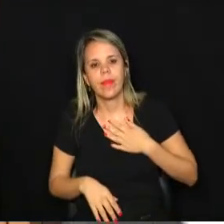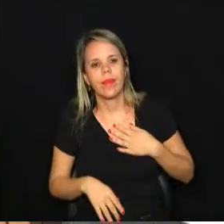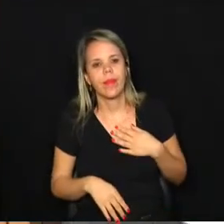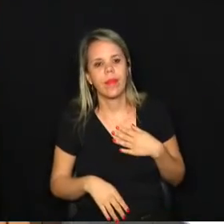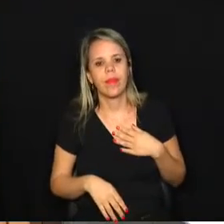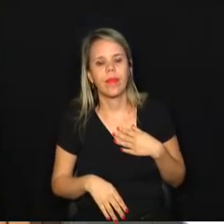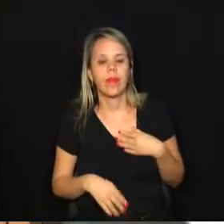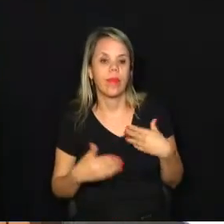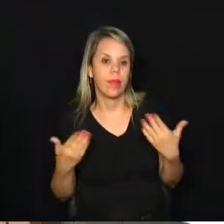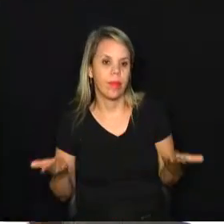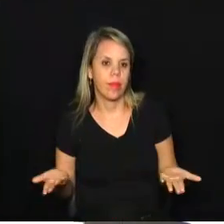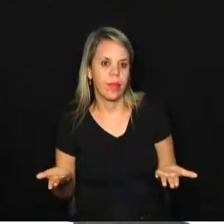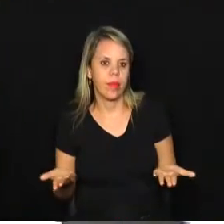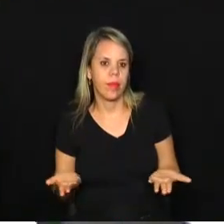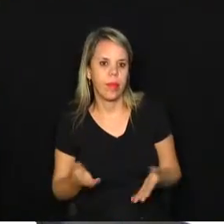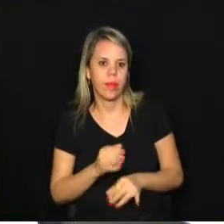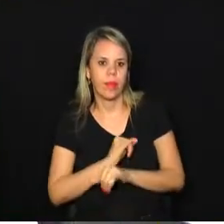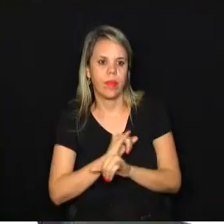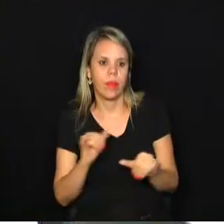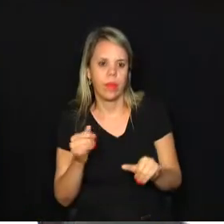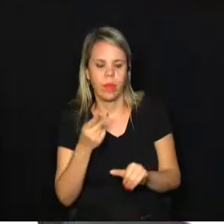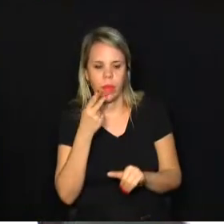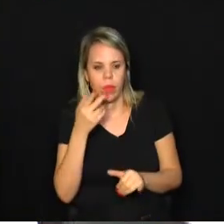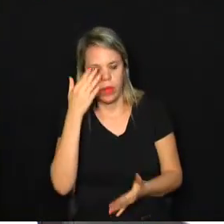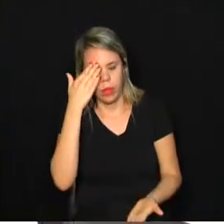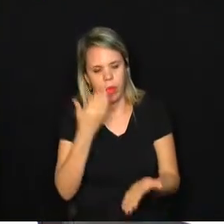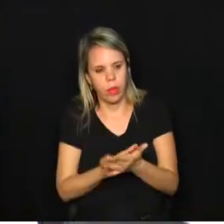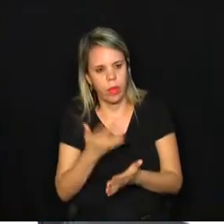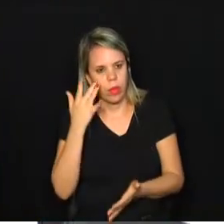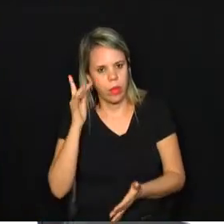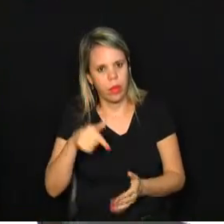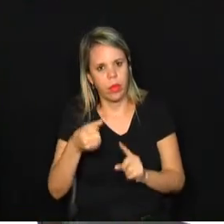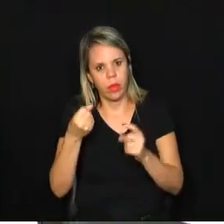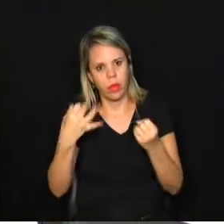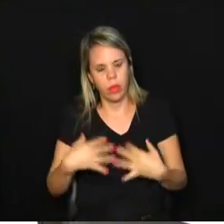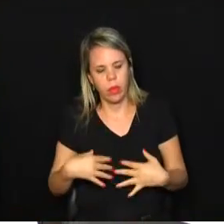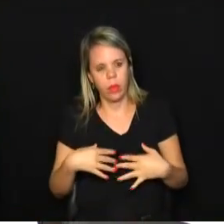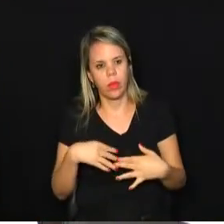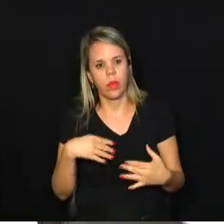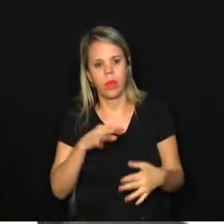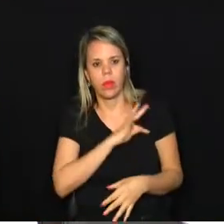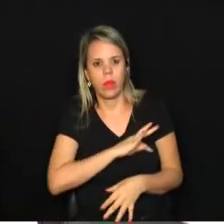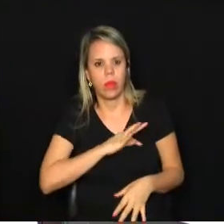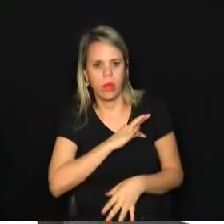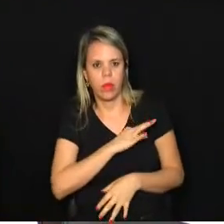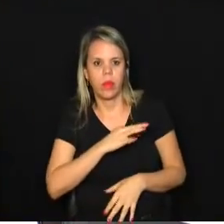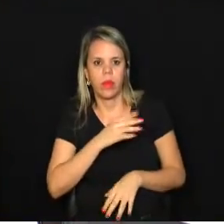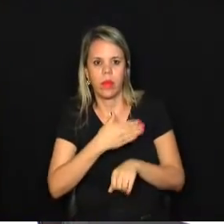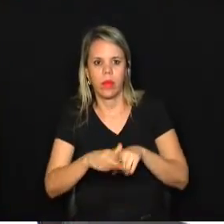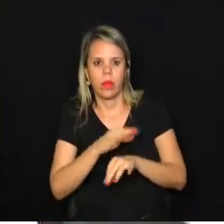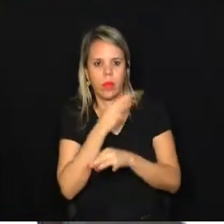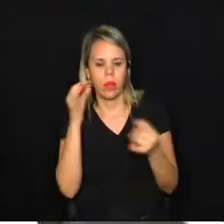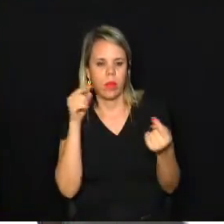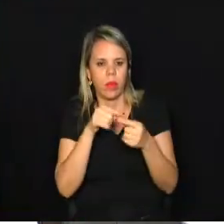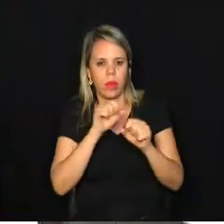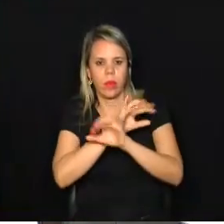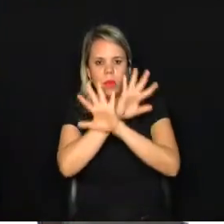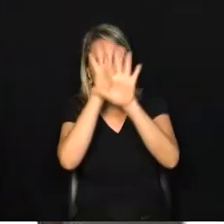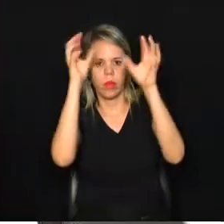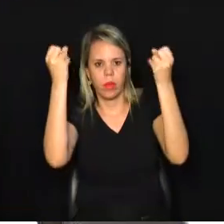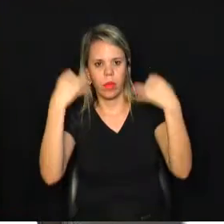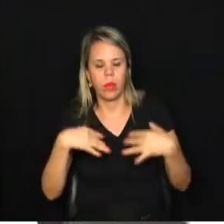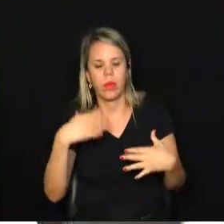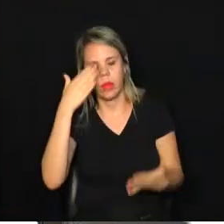desta forma, consideramos, eu acredito que a explicação fora técnica, didática e muito esclarecedora.